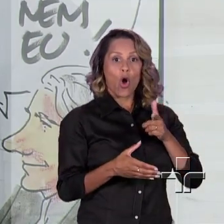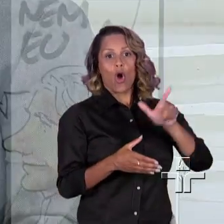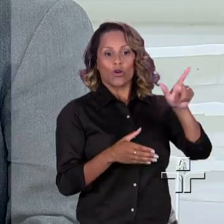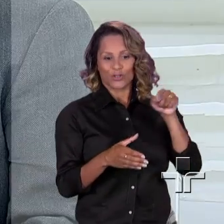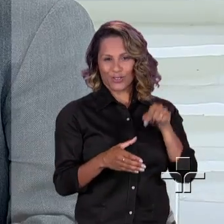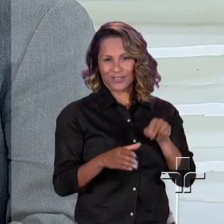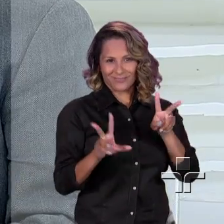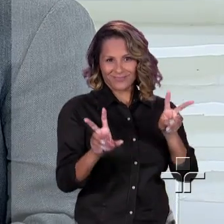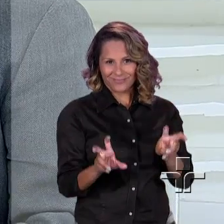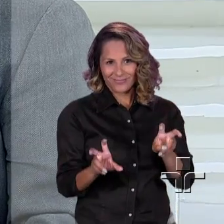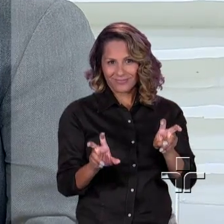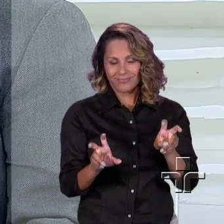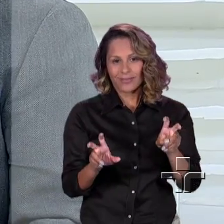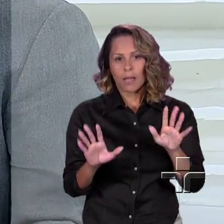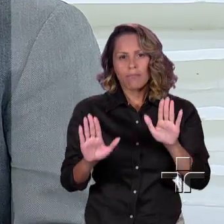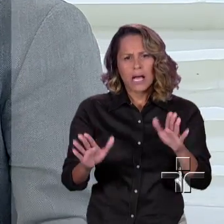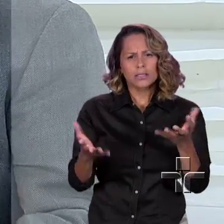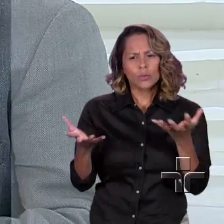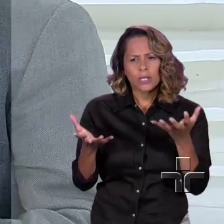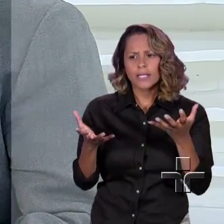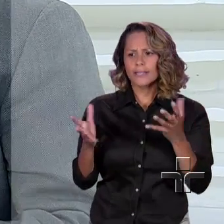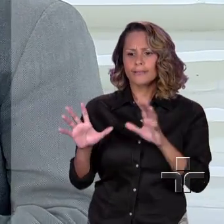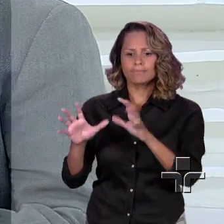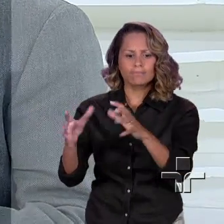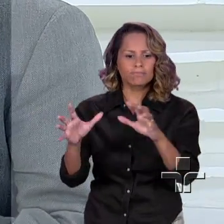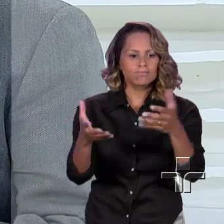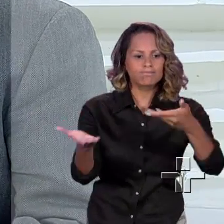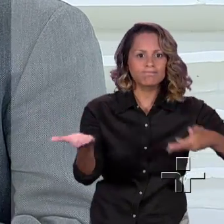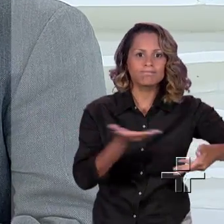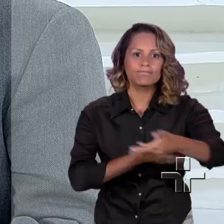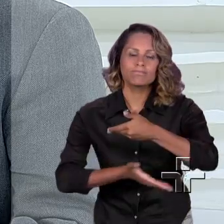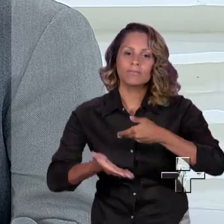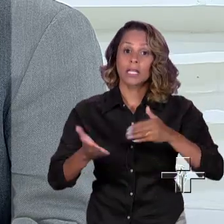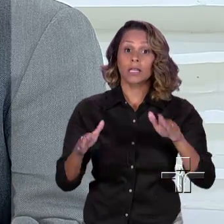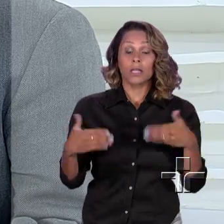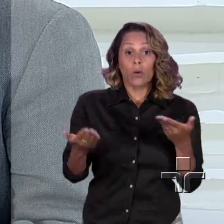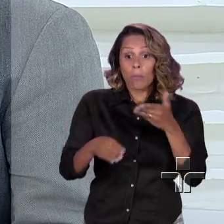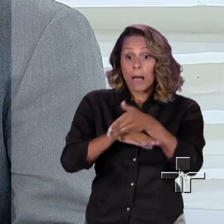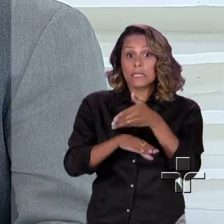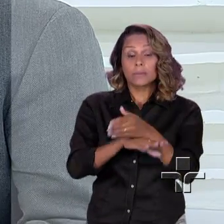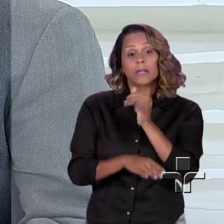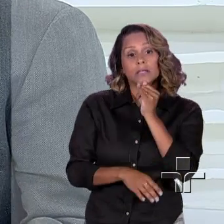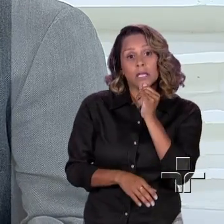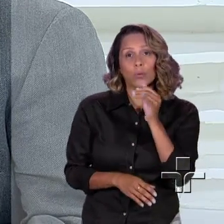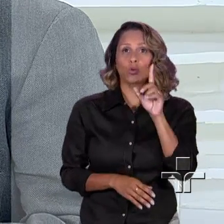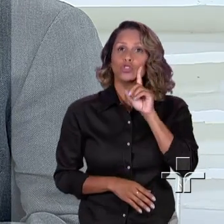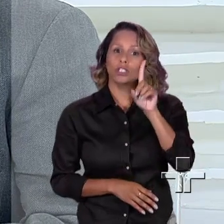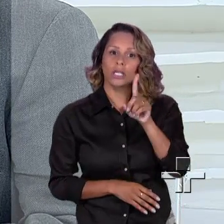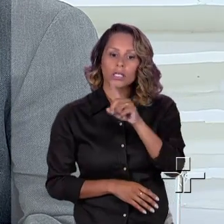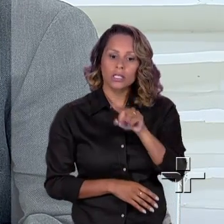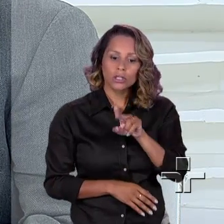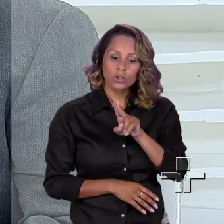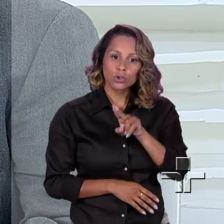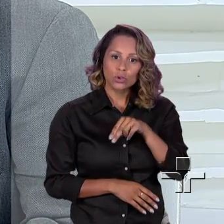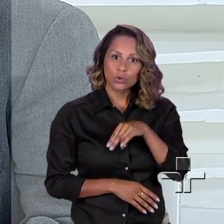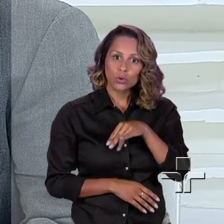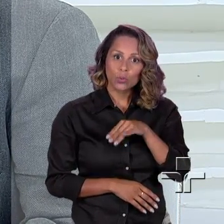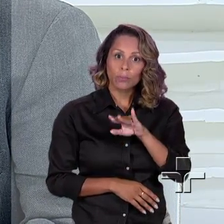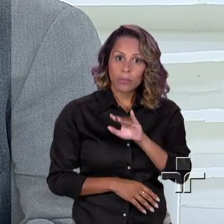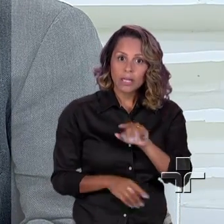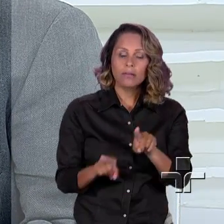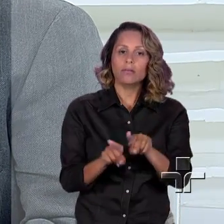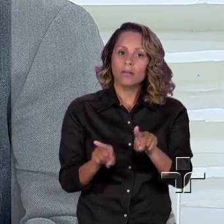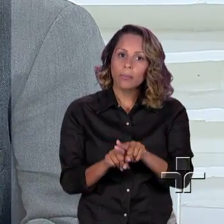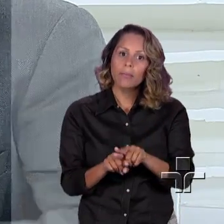concretizar isso com outras pessoas, então participamos, por exemplo, no Dia do Zumbi, Dia da Consciência Negra, em 79, em